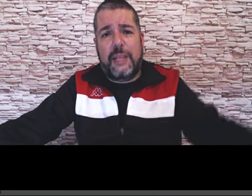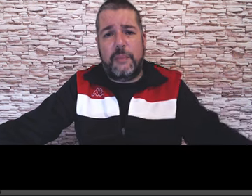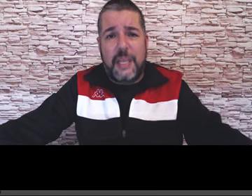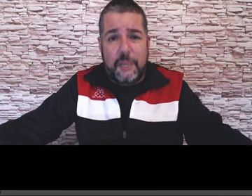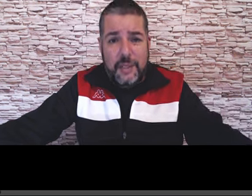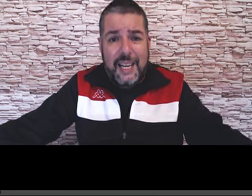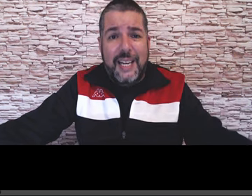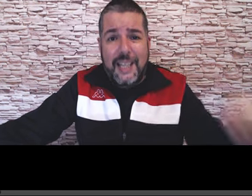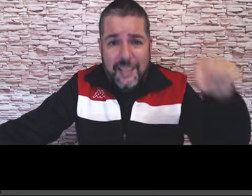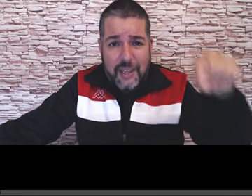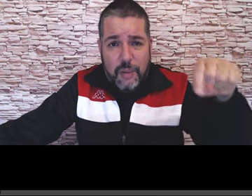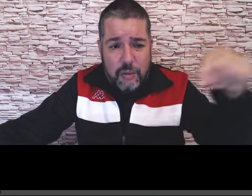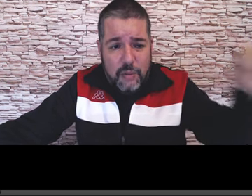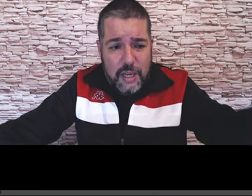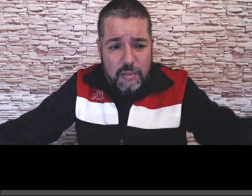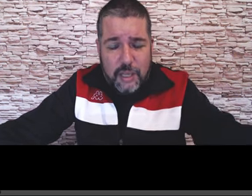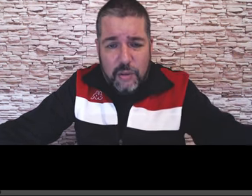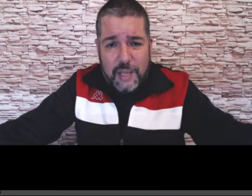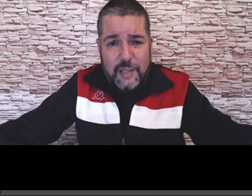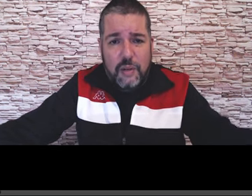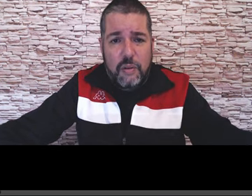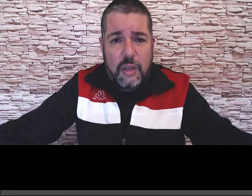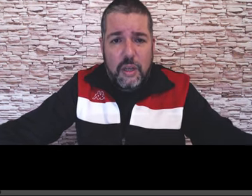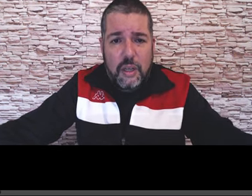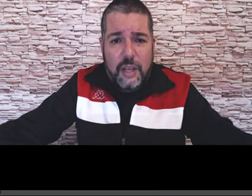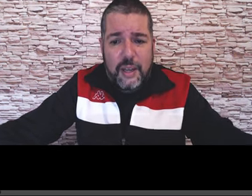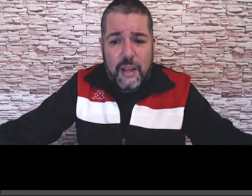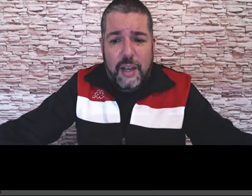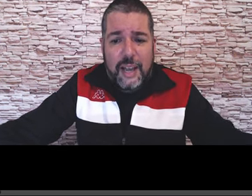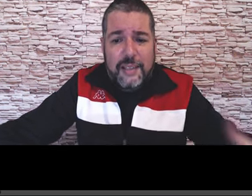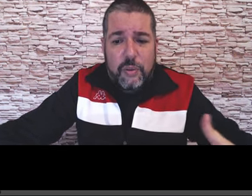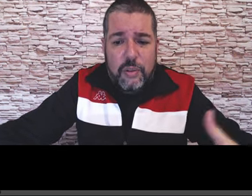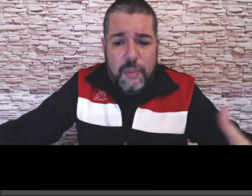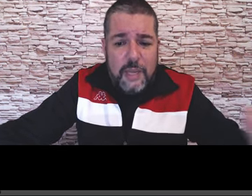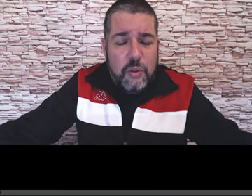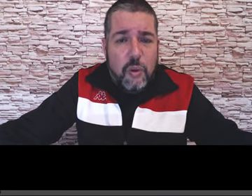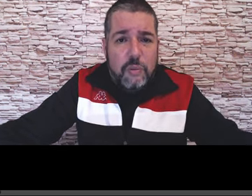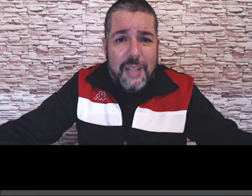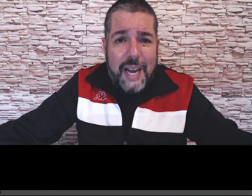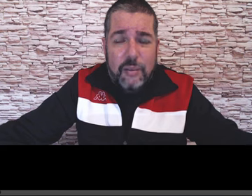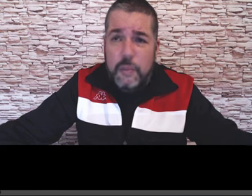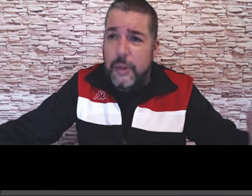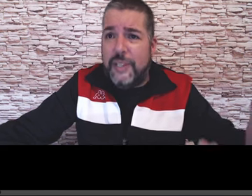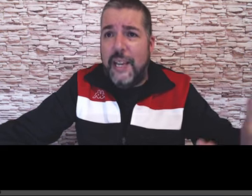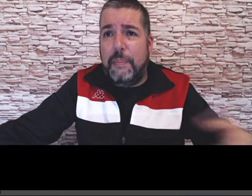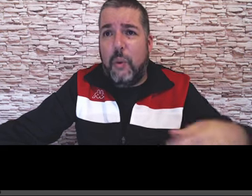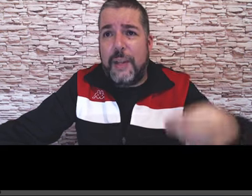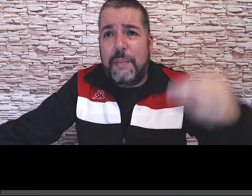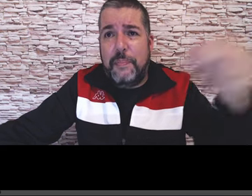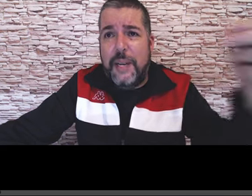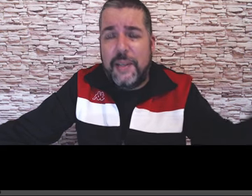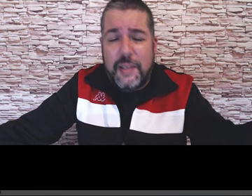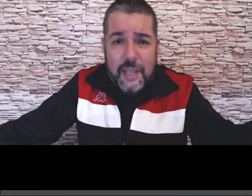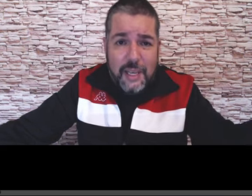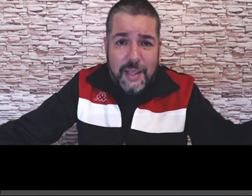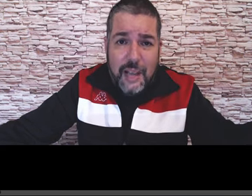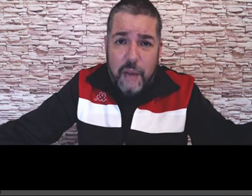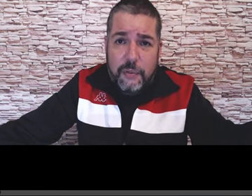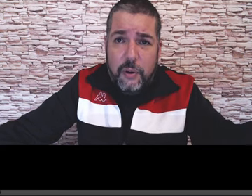são as mesmas que estão atuando na educação, né? São os mesmos contratos, por exemplo, com as